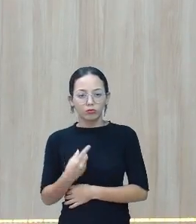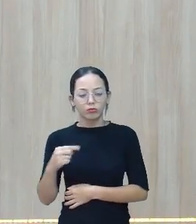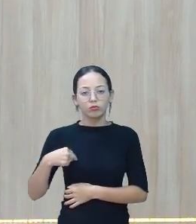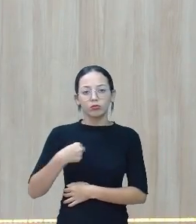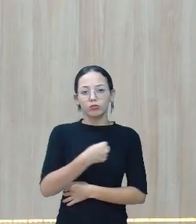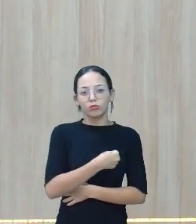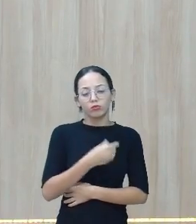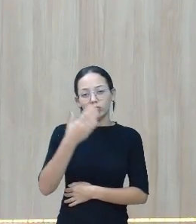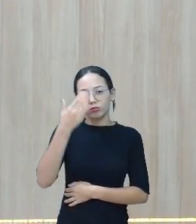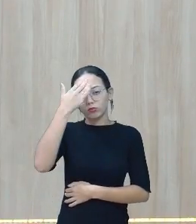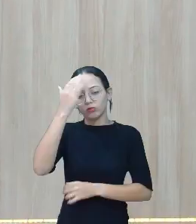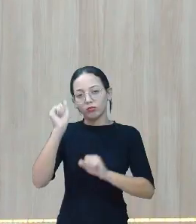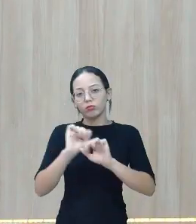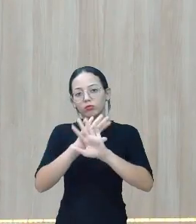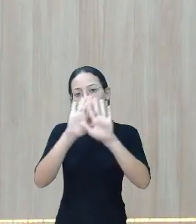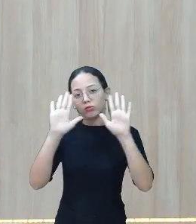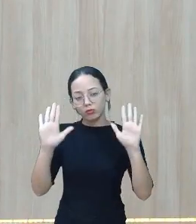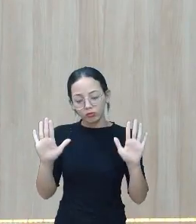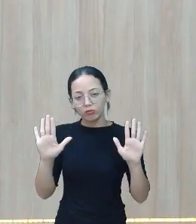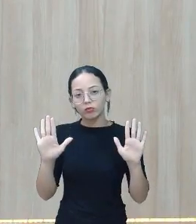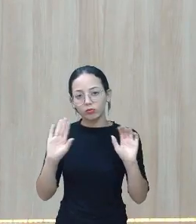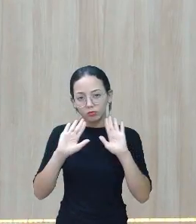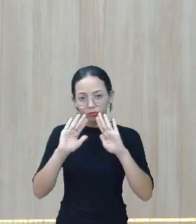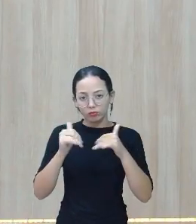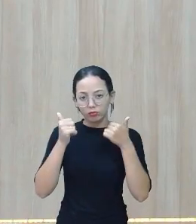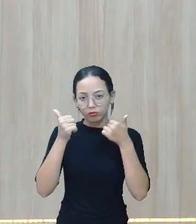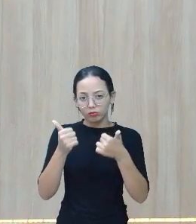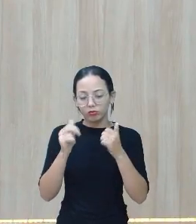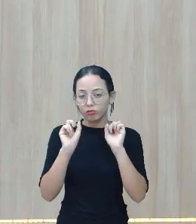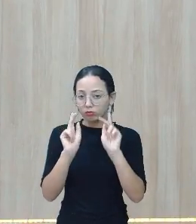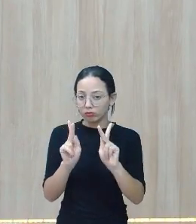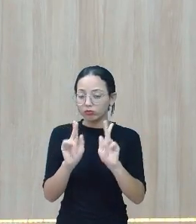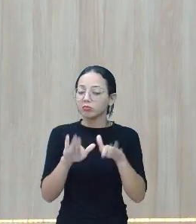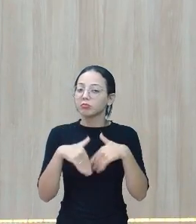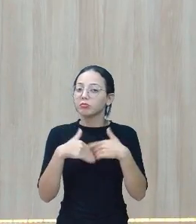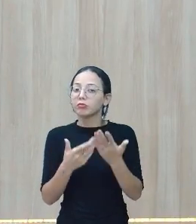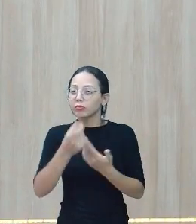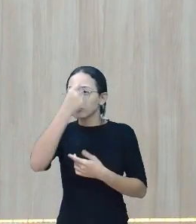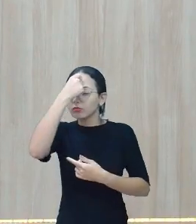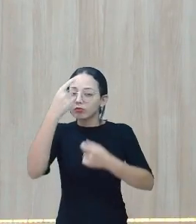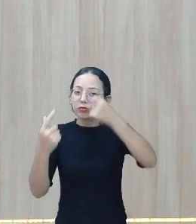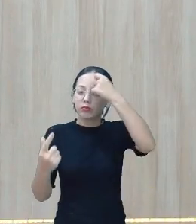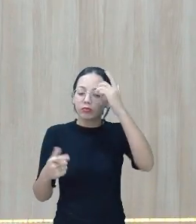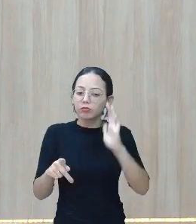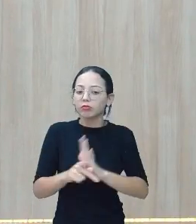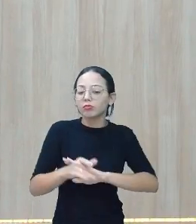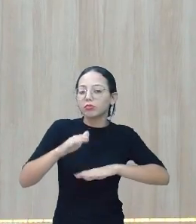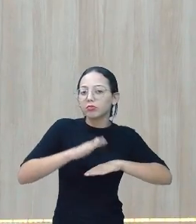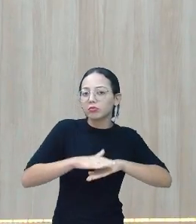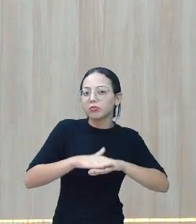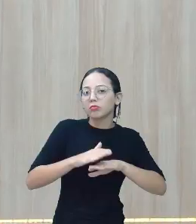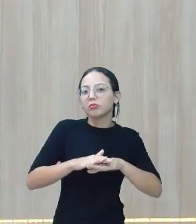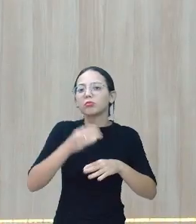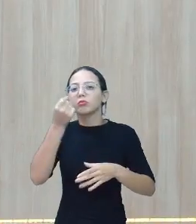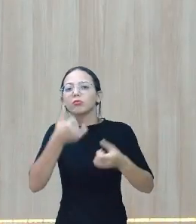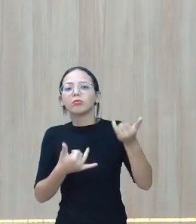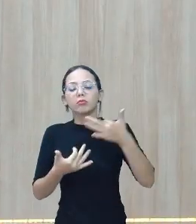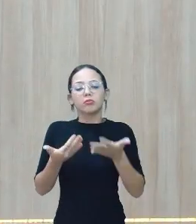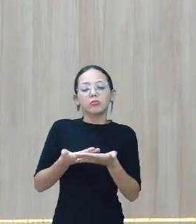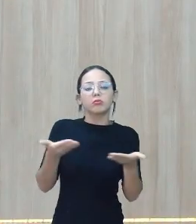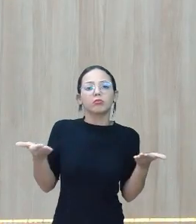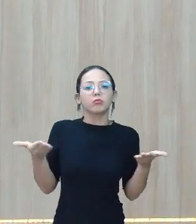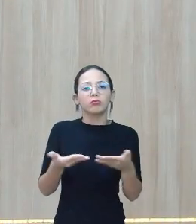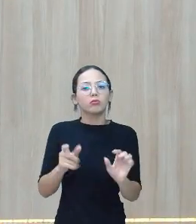tenha uma compreensão cada vez melhor, tá certo? Então, essas ideias matemáticas que a gente vai trabalhar na aula de hoje,